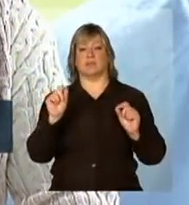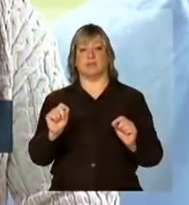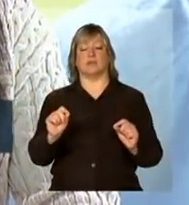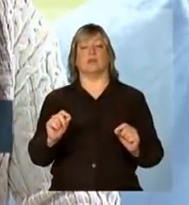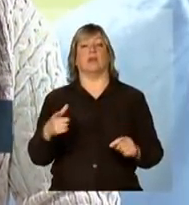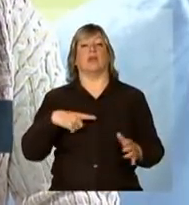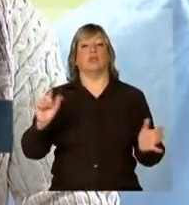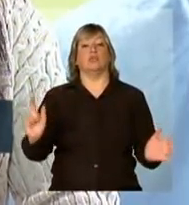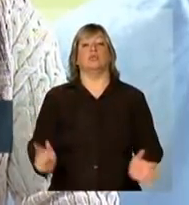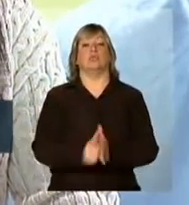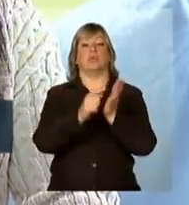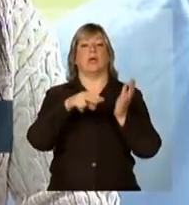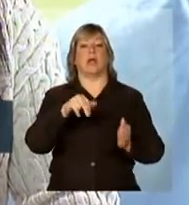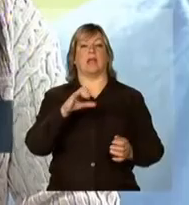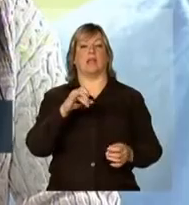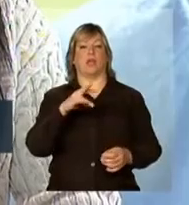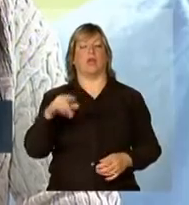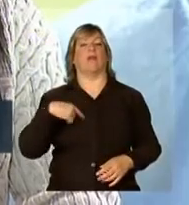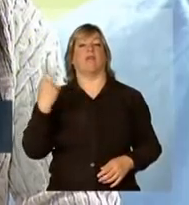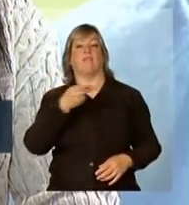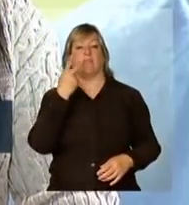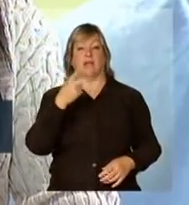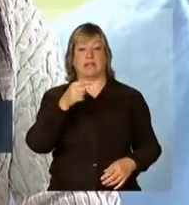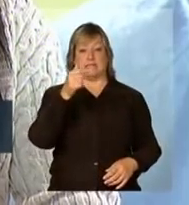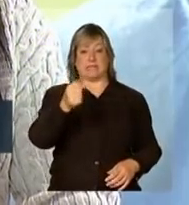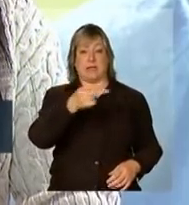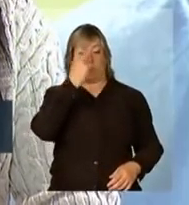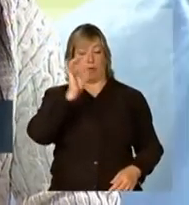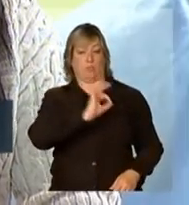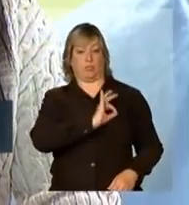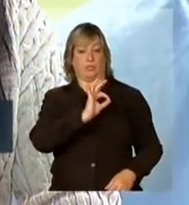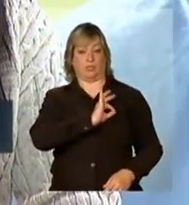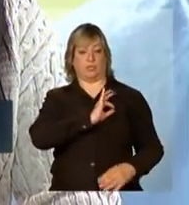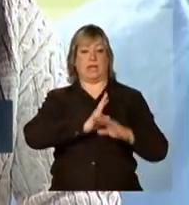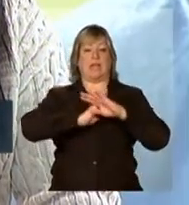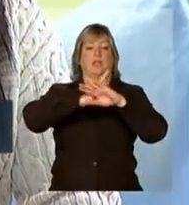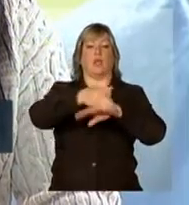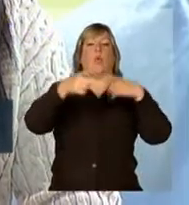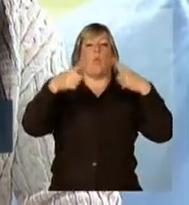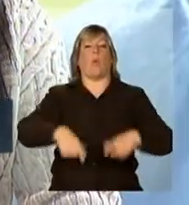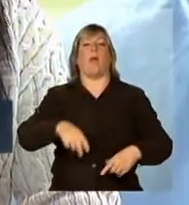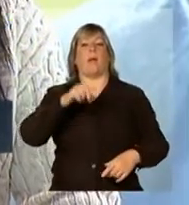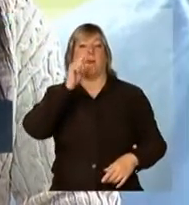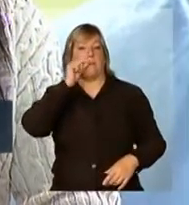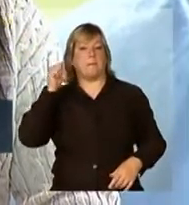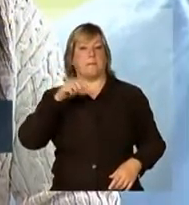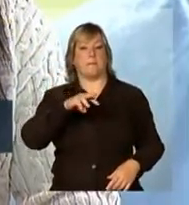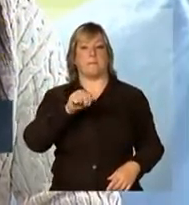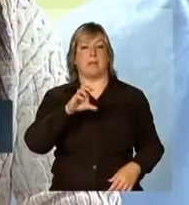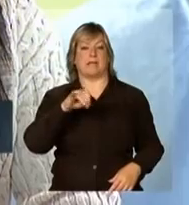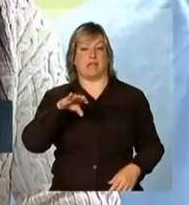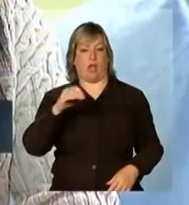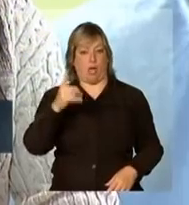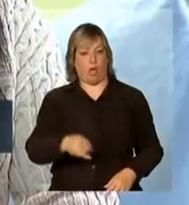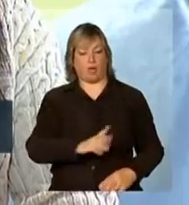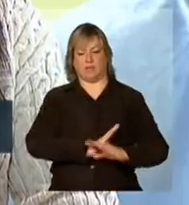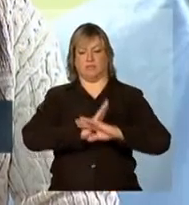Nacional foi passado que sete policiais entraram numa comunidade lá em Maceió e espancaram